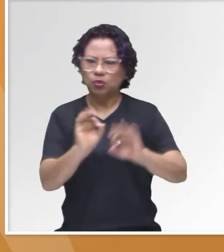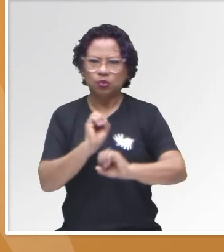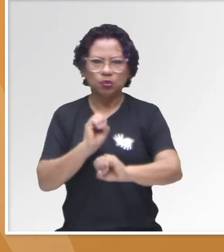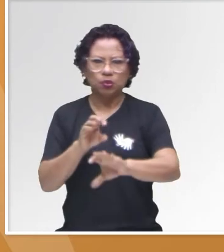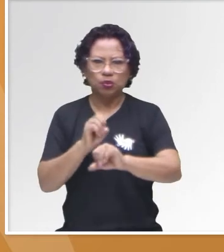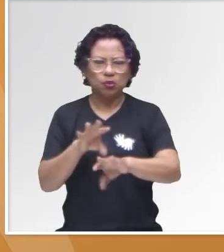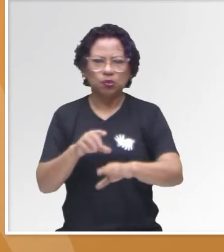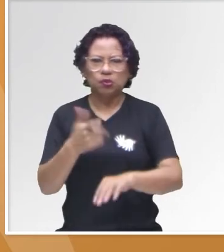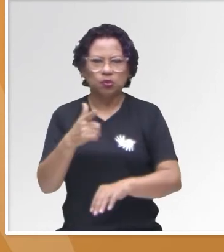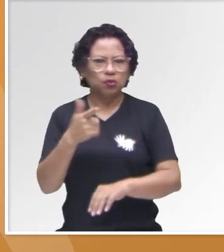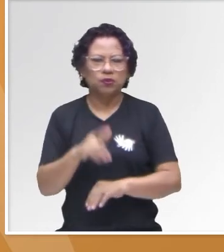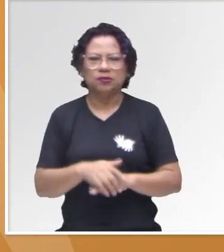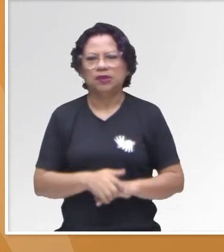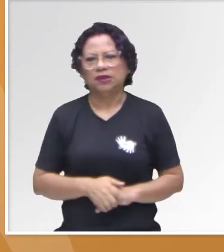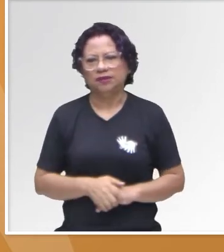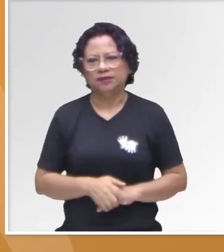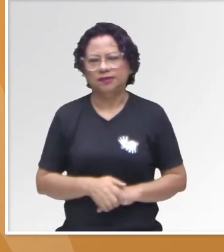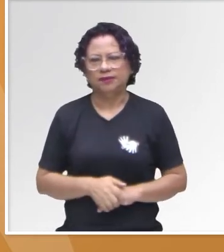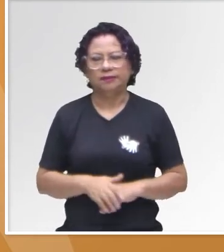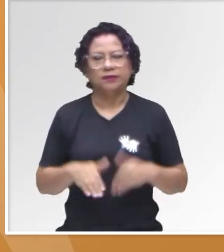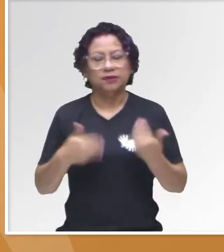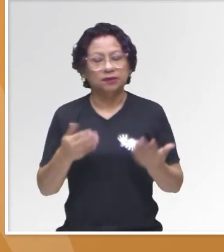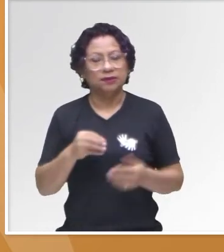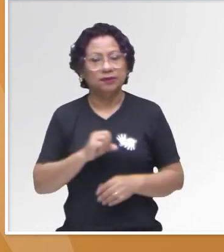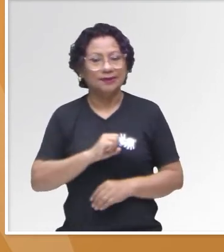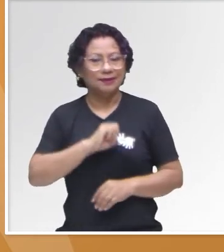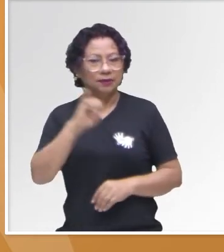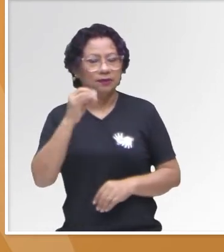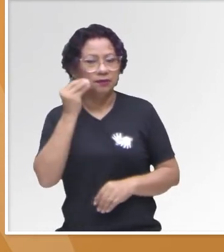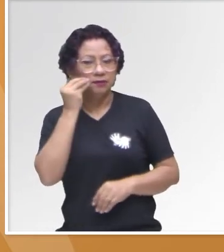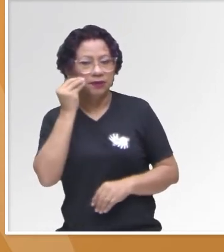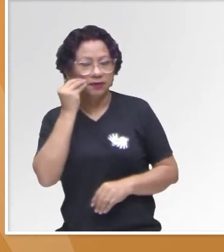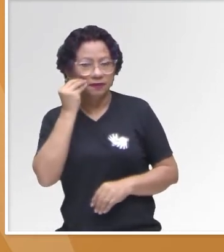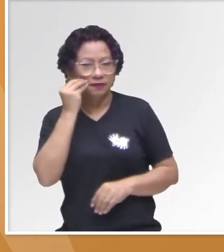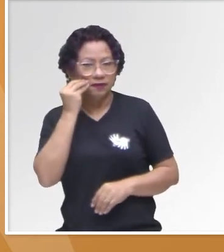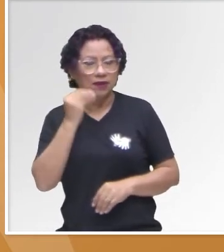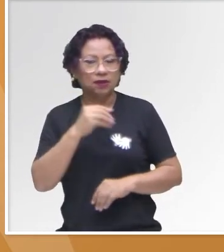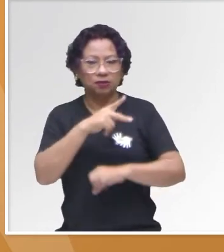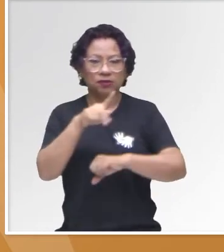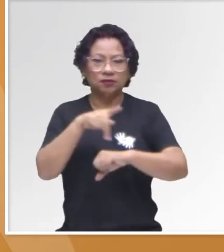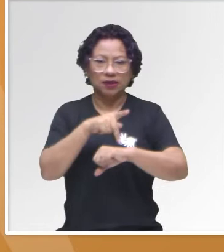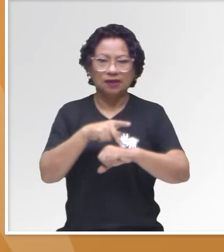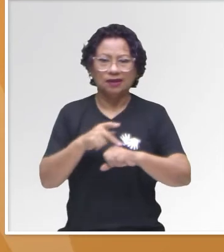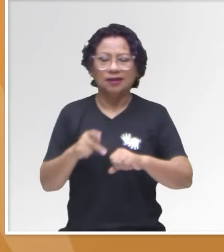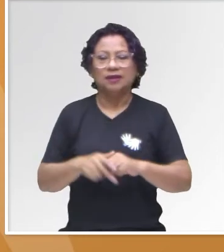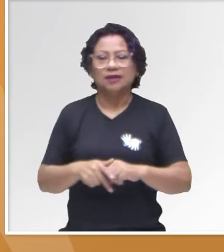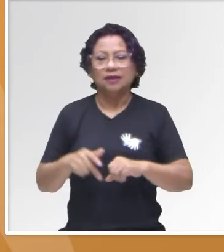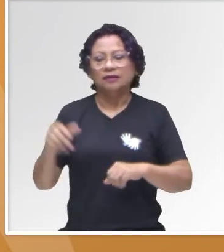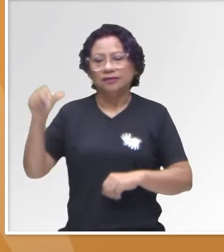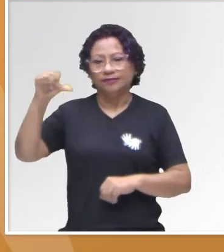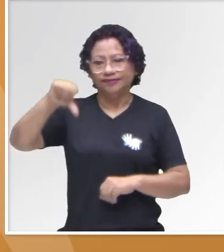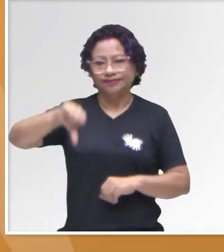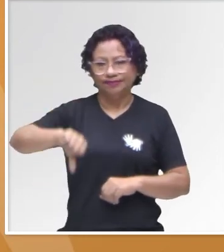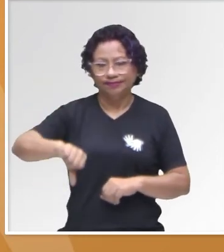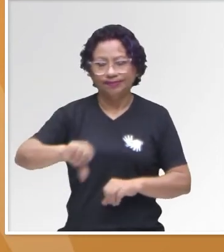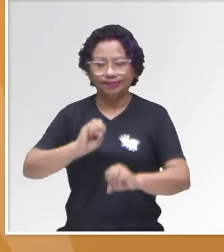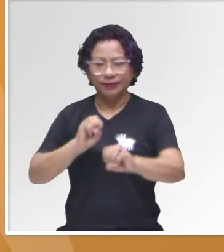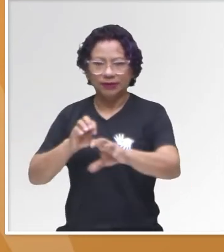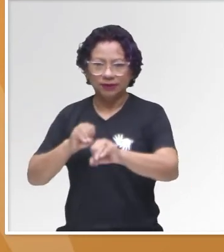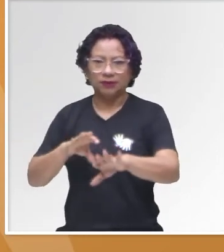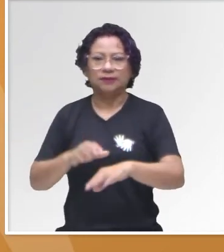acesso à escola. Então, se você for analisar o IDH desses países, é um IDH considerado baixo, né? A maior parte